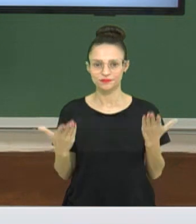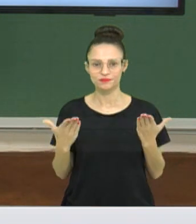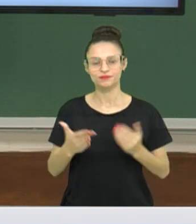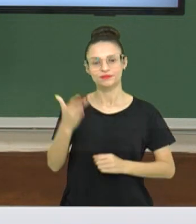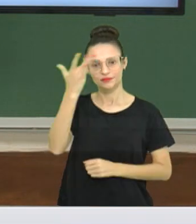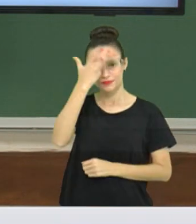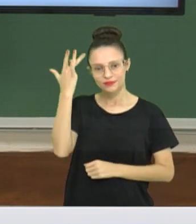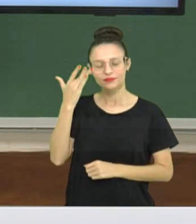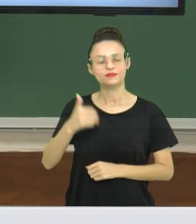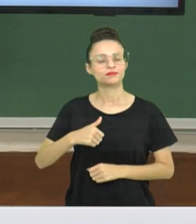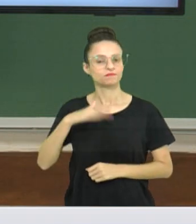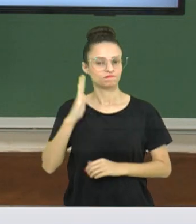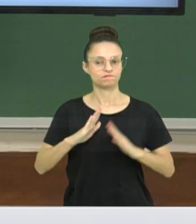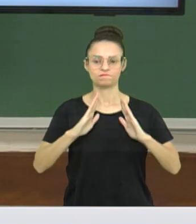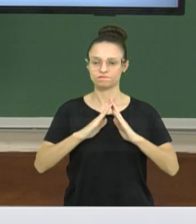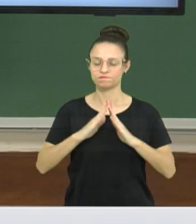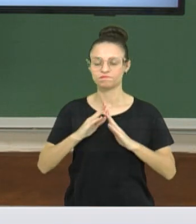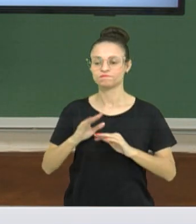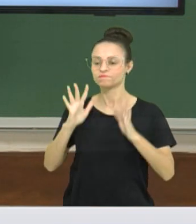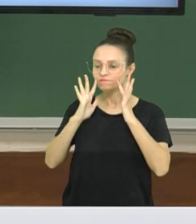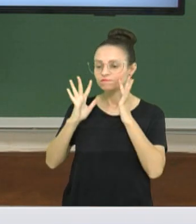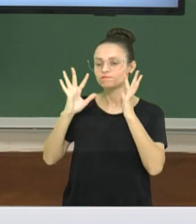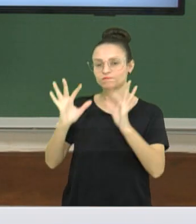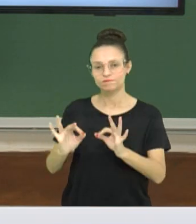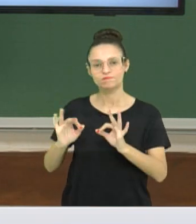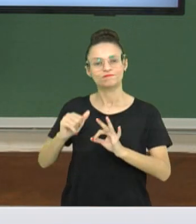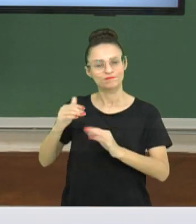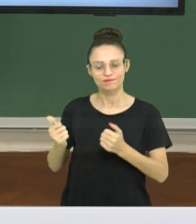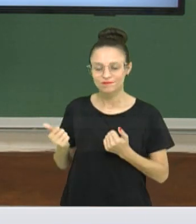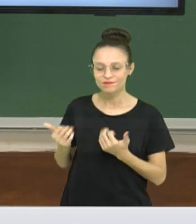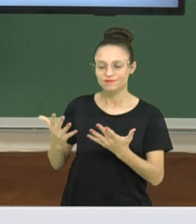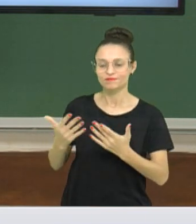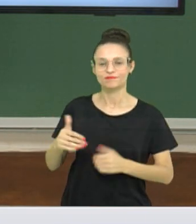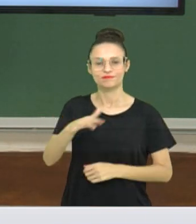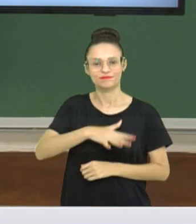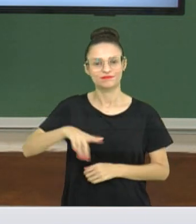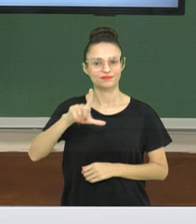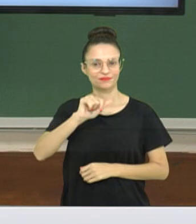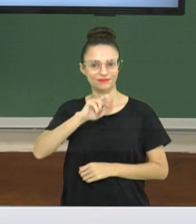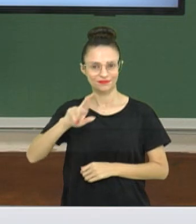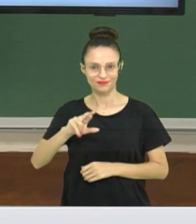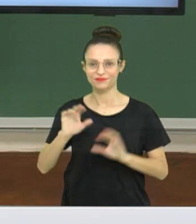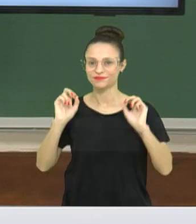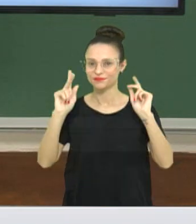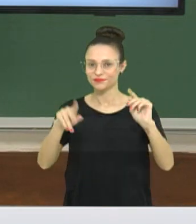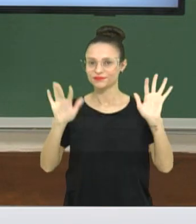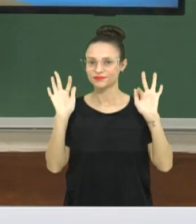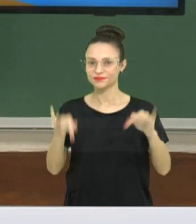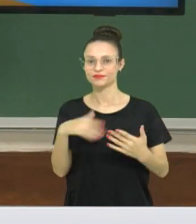as pessoas estão mais em casa e estão dando atenção maior para o celular, ok, pessoal?